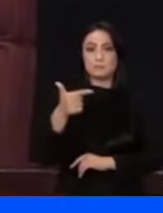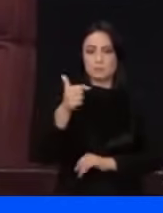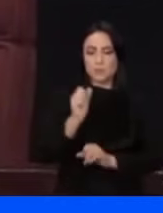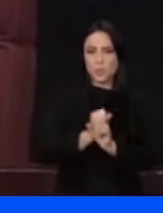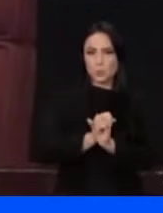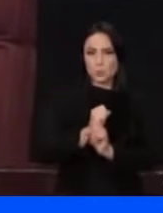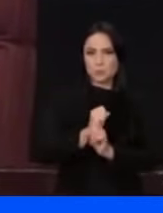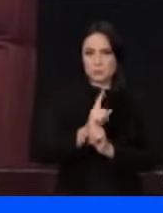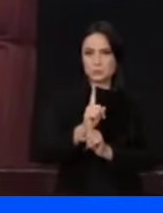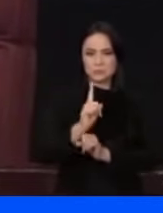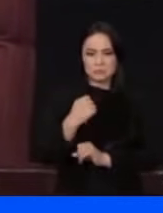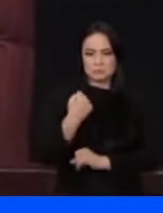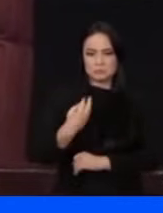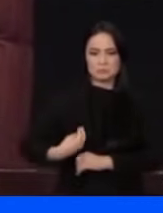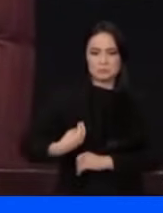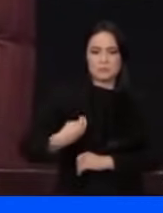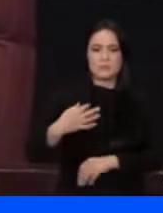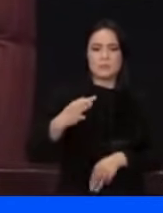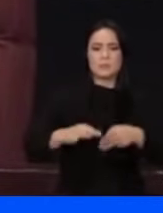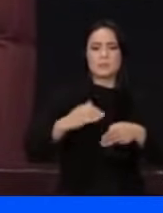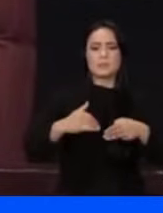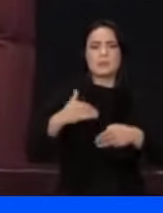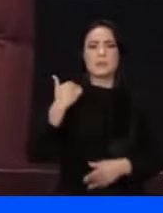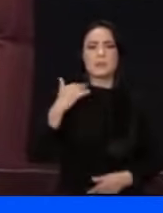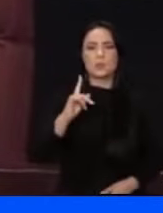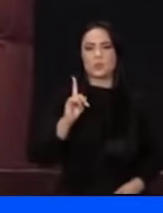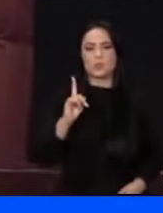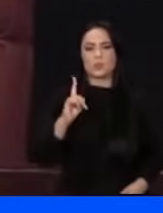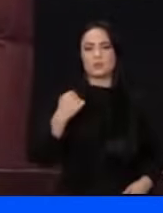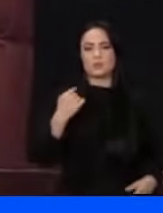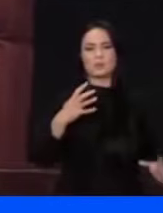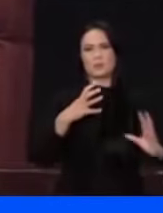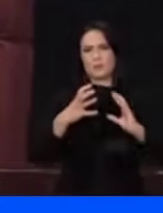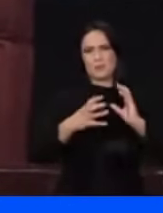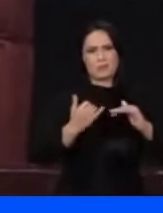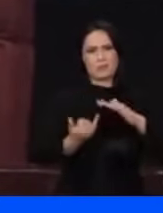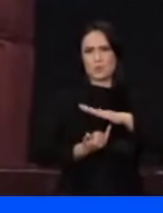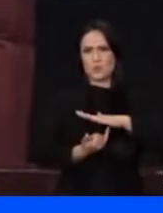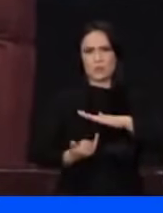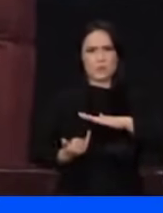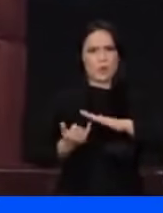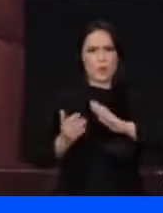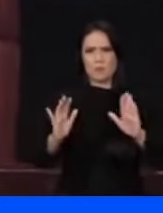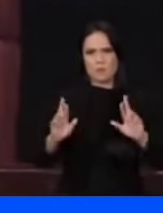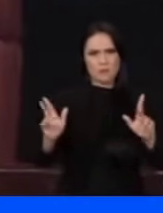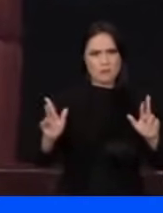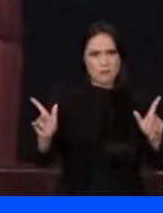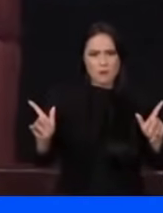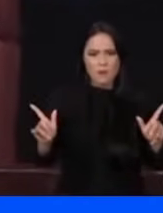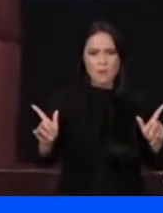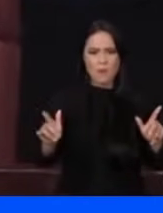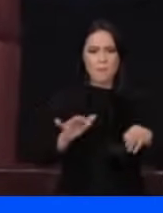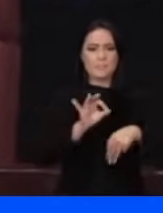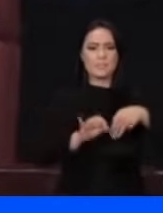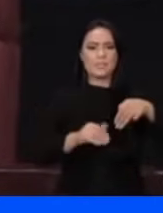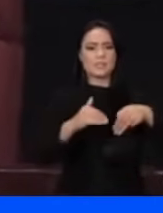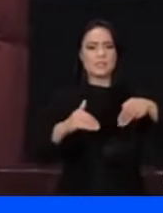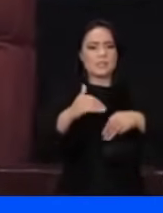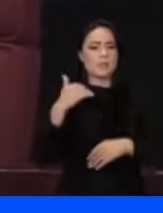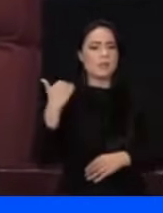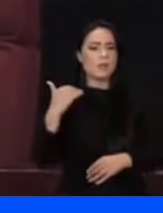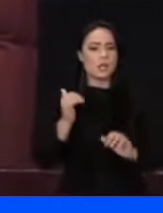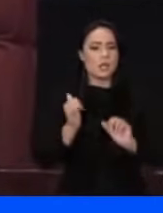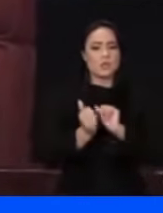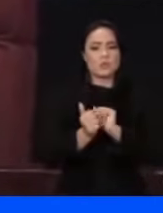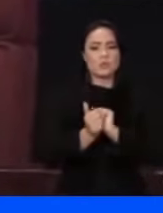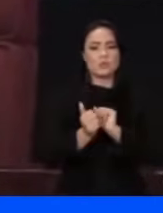28/11/2022, ministra Carmen, nós não estávamos numa crise institucional. Ministra Carmen estava comigo no Tribunal